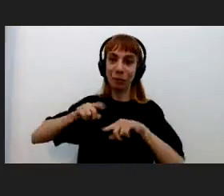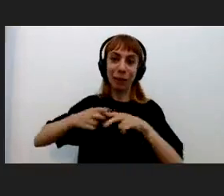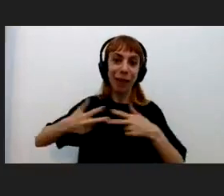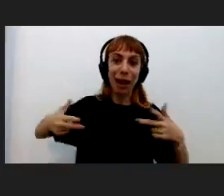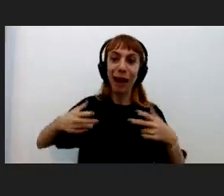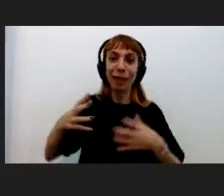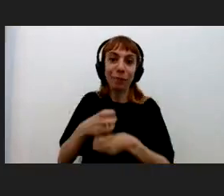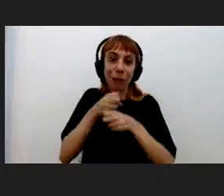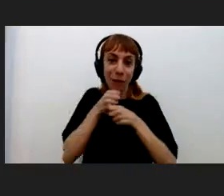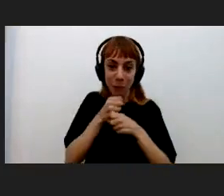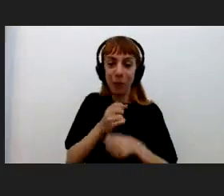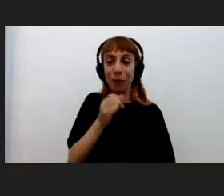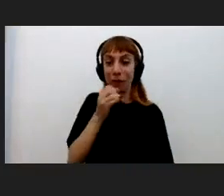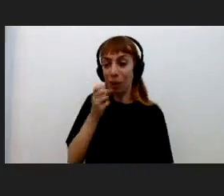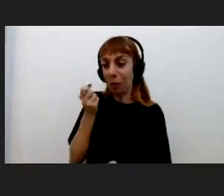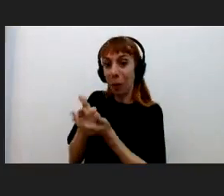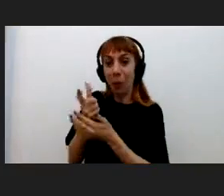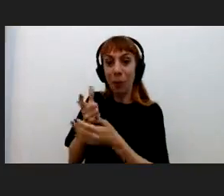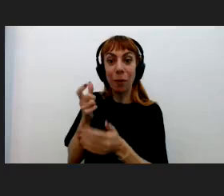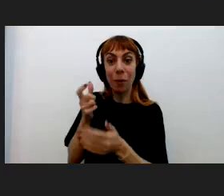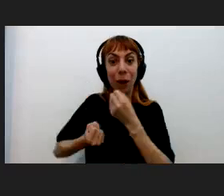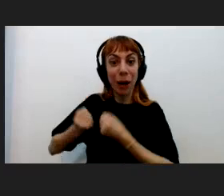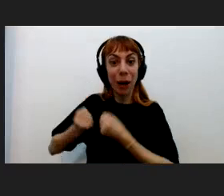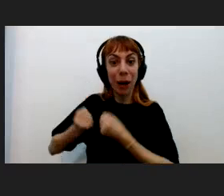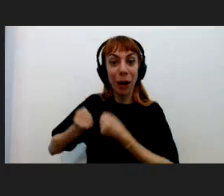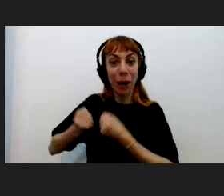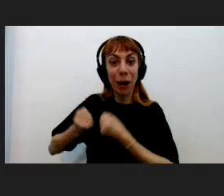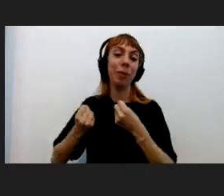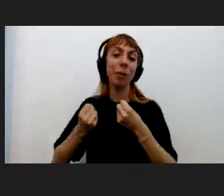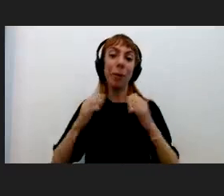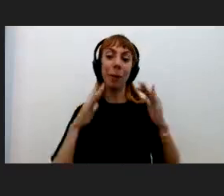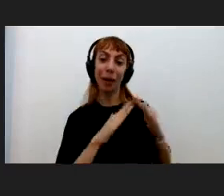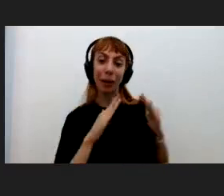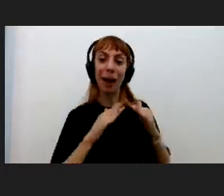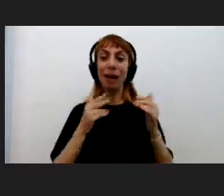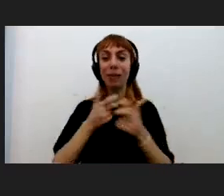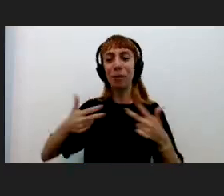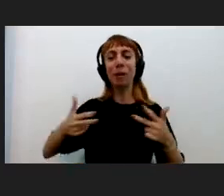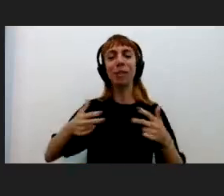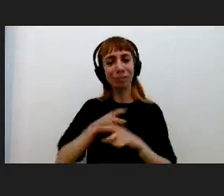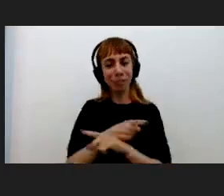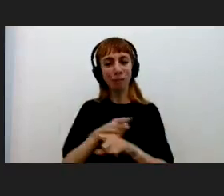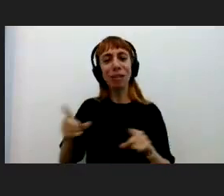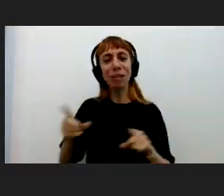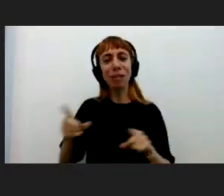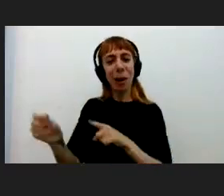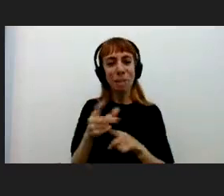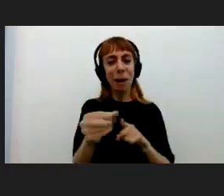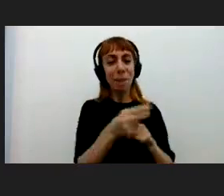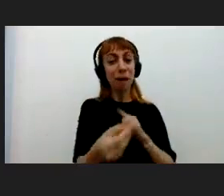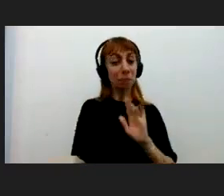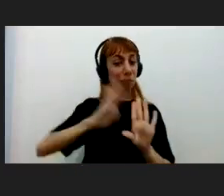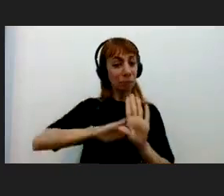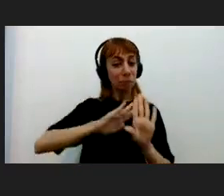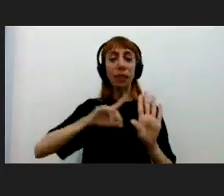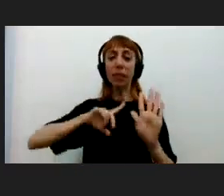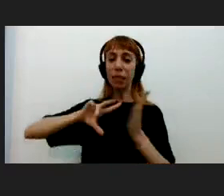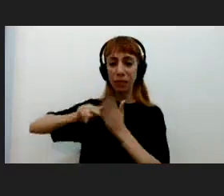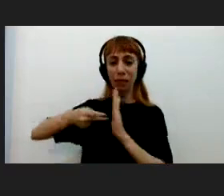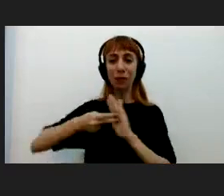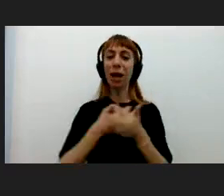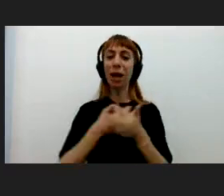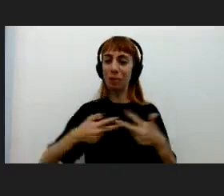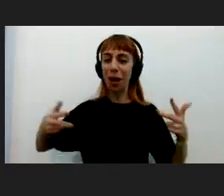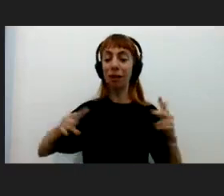enfim, que são conquistas que têm diversos significados, mas eu acho que em termos de experiência humana, eu